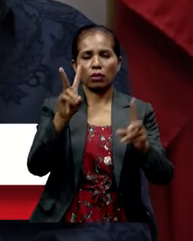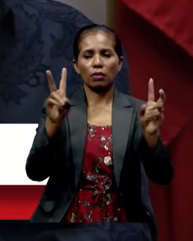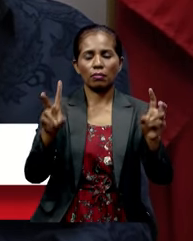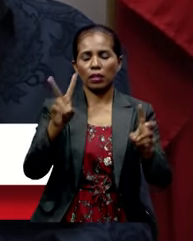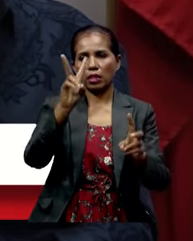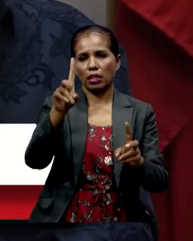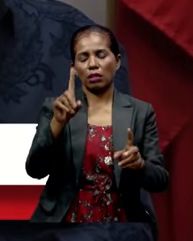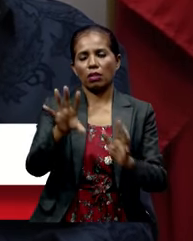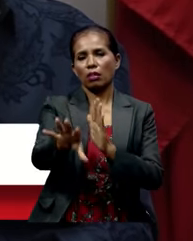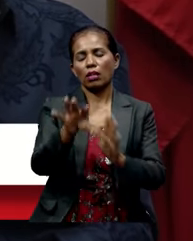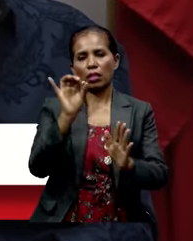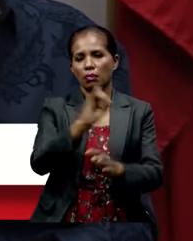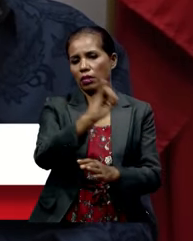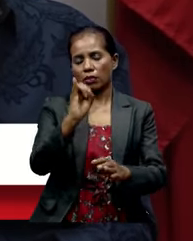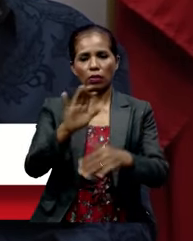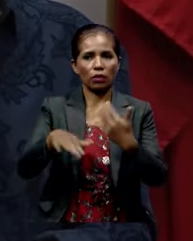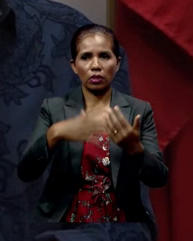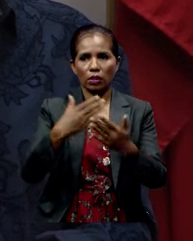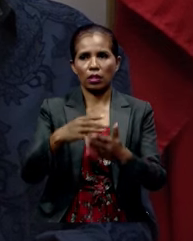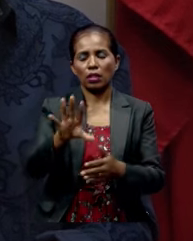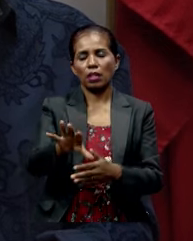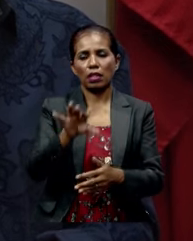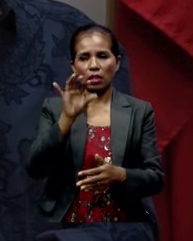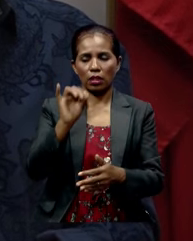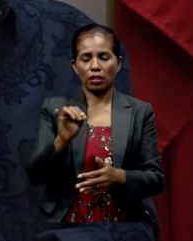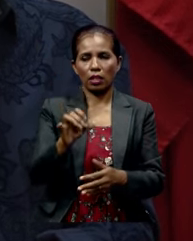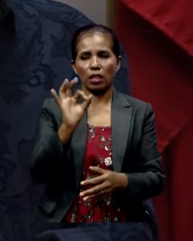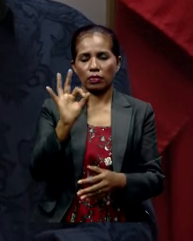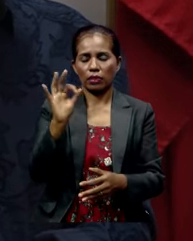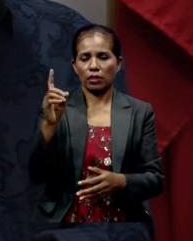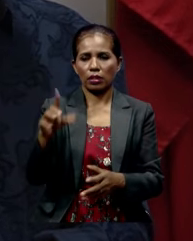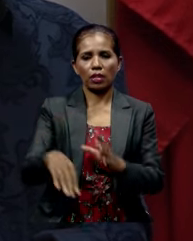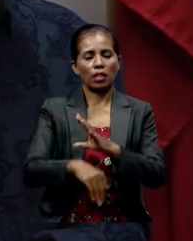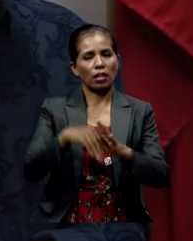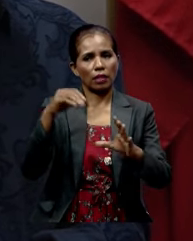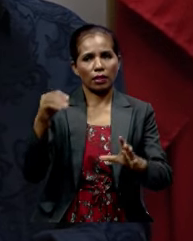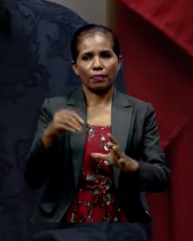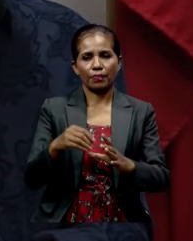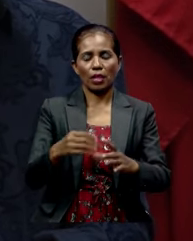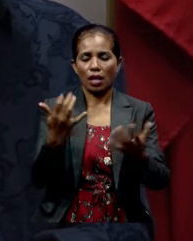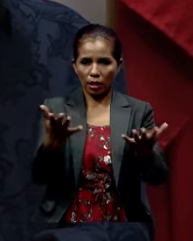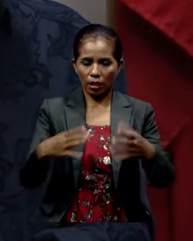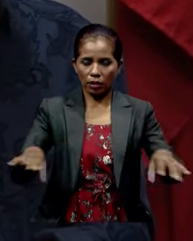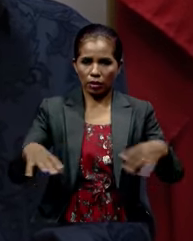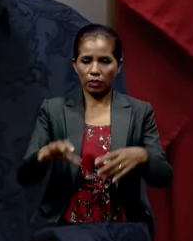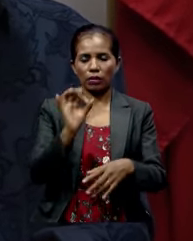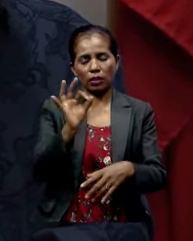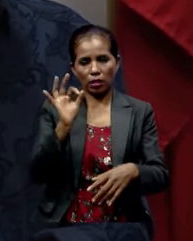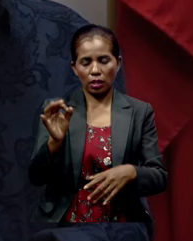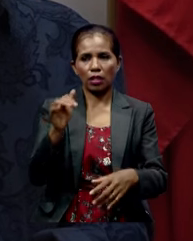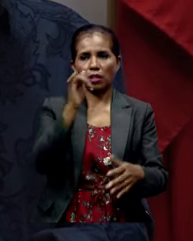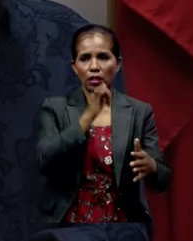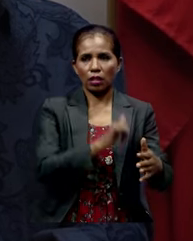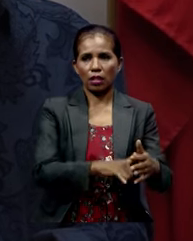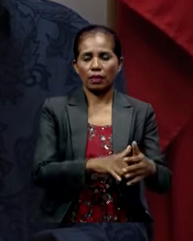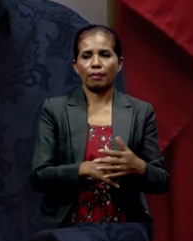minha identificação com tudo, Hili, ela é a instituição FFDTL, ou então sai. Se a carreira serviço é a instituição FFDTL, então